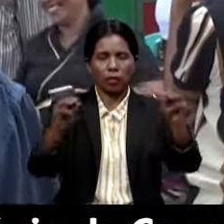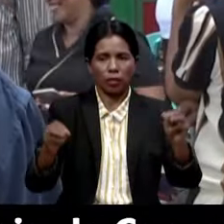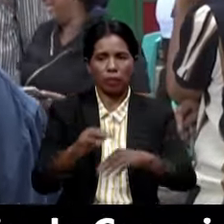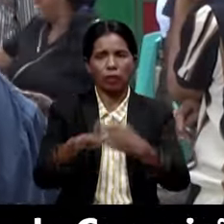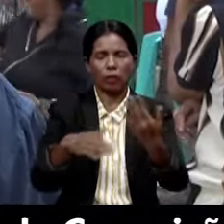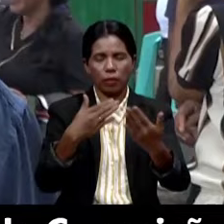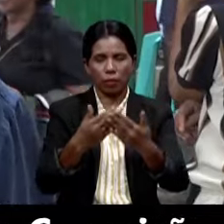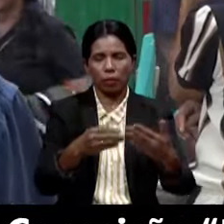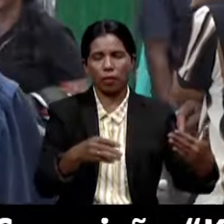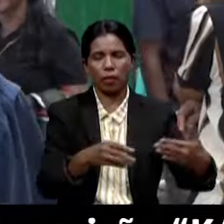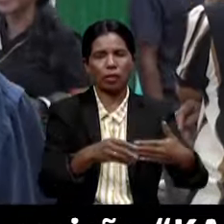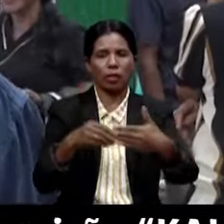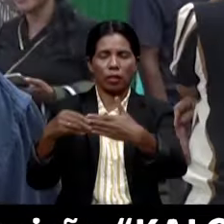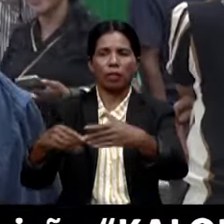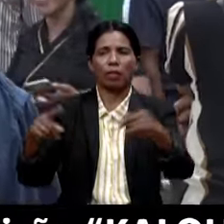sai coordenador, ba,